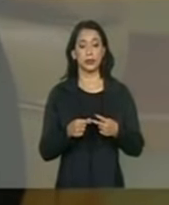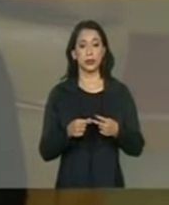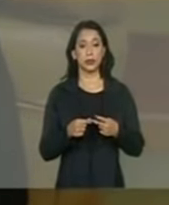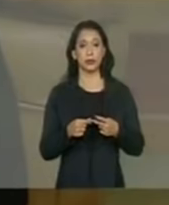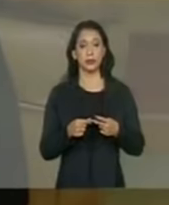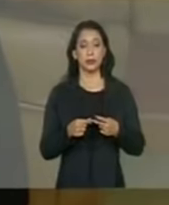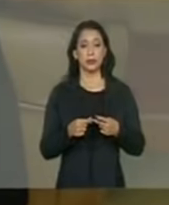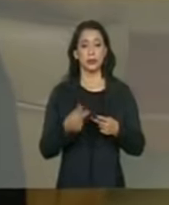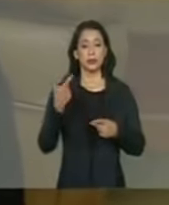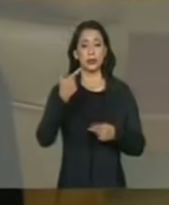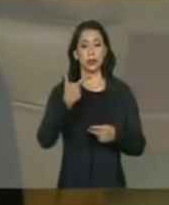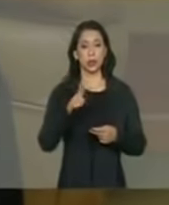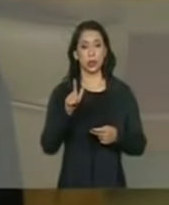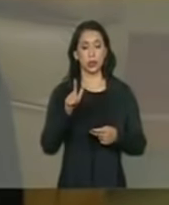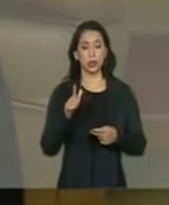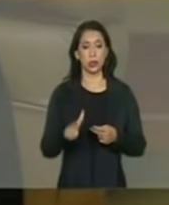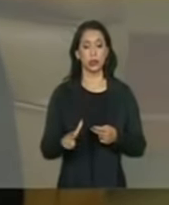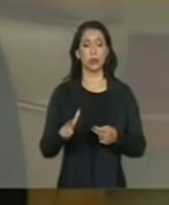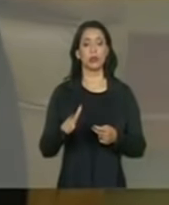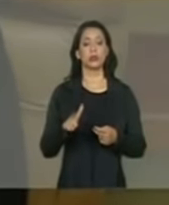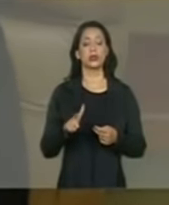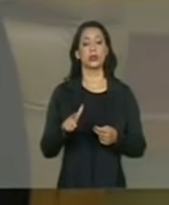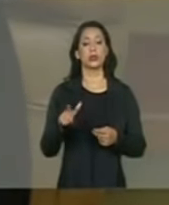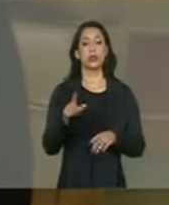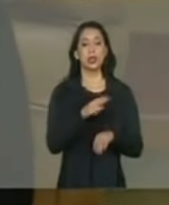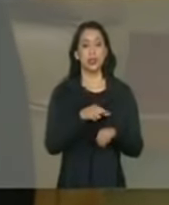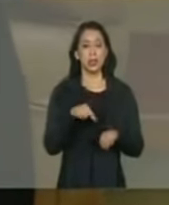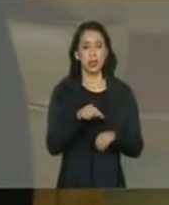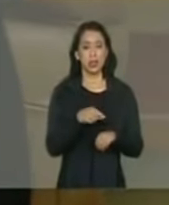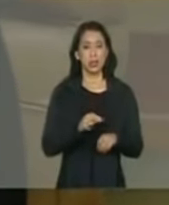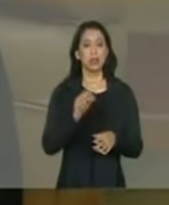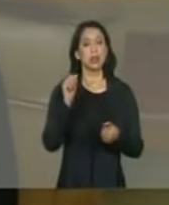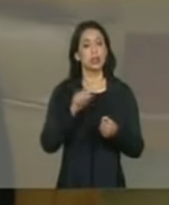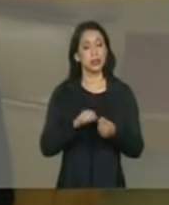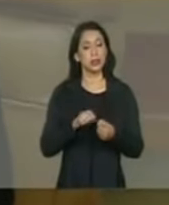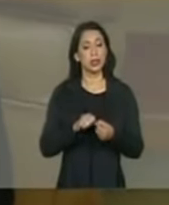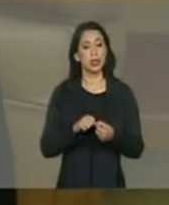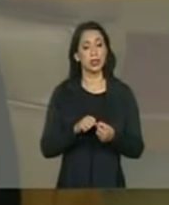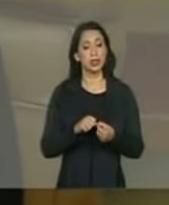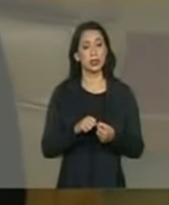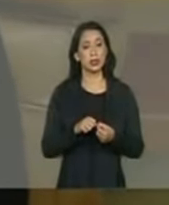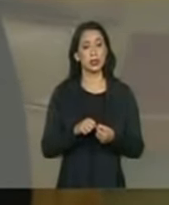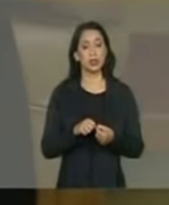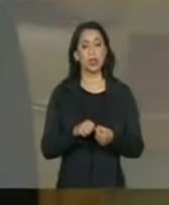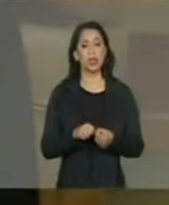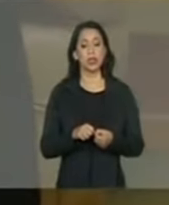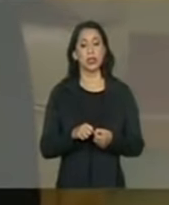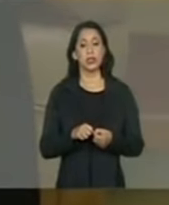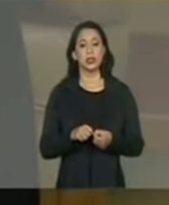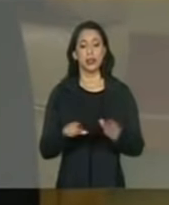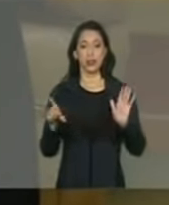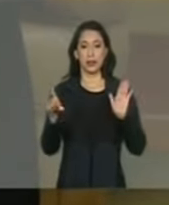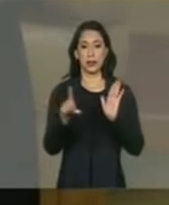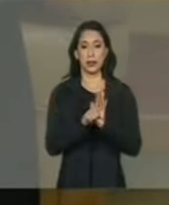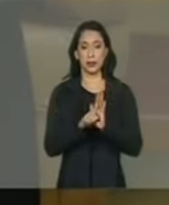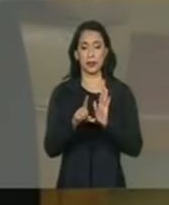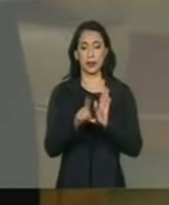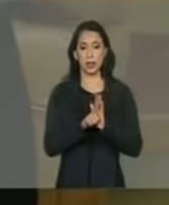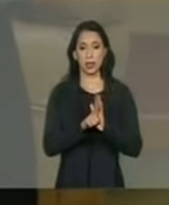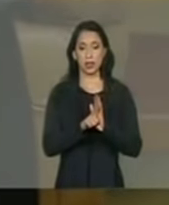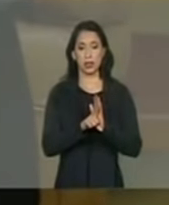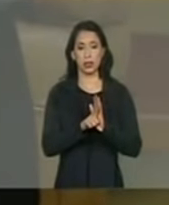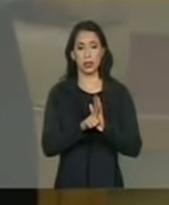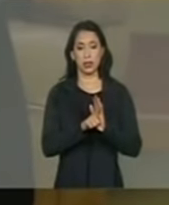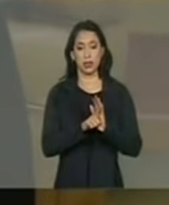estados nacionais o fazem remetendo ao plano da lei chegamos a a